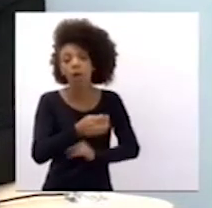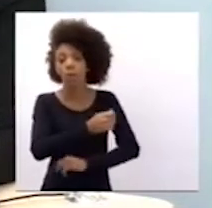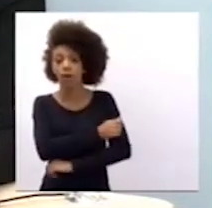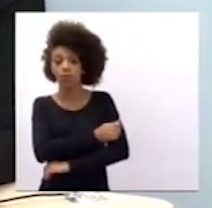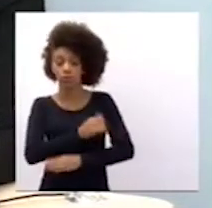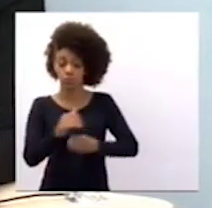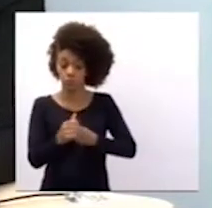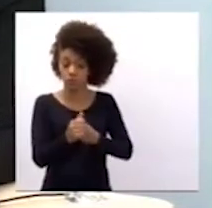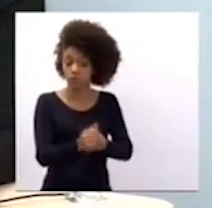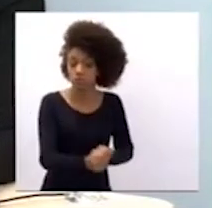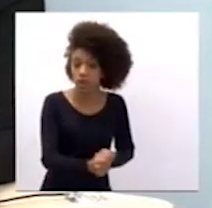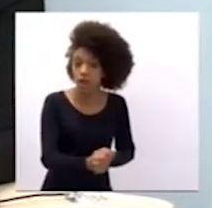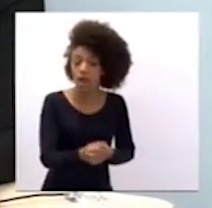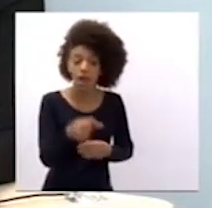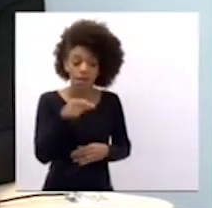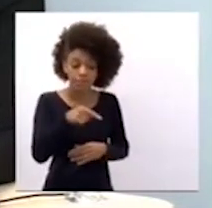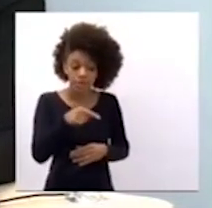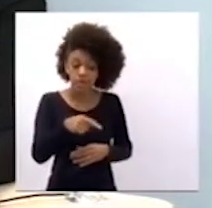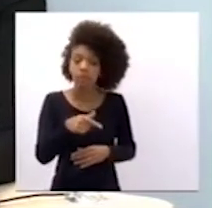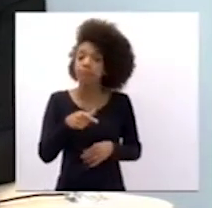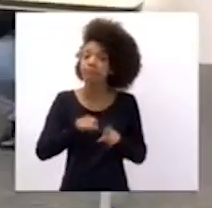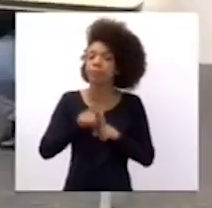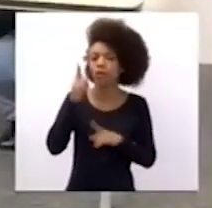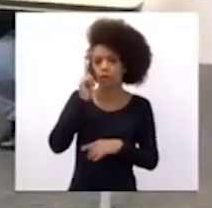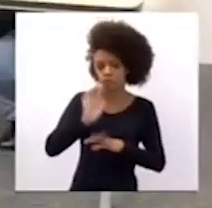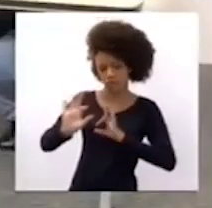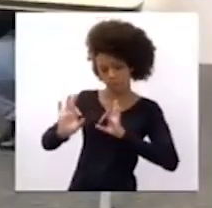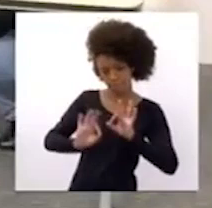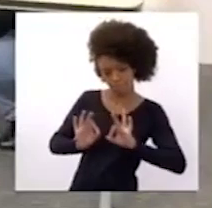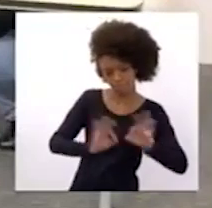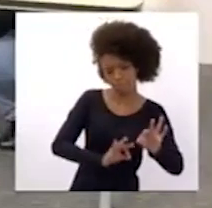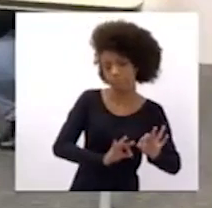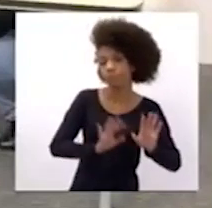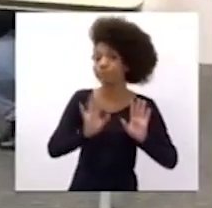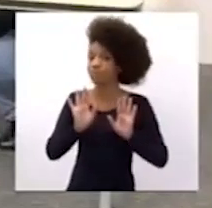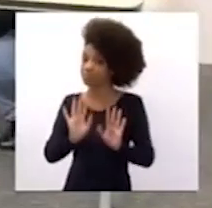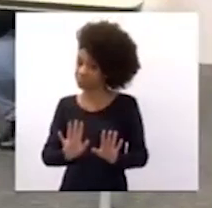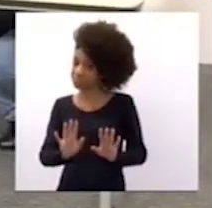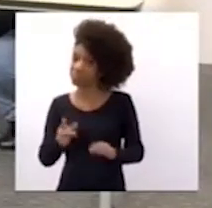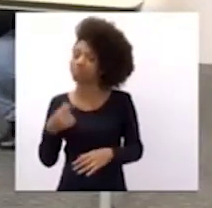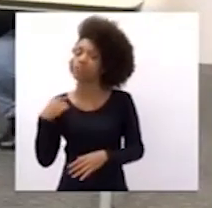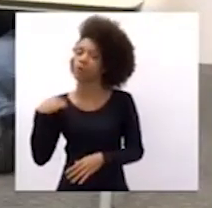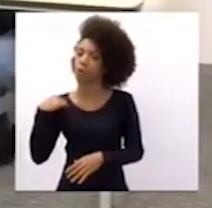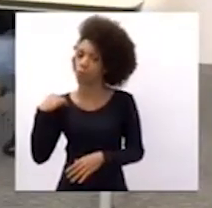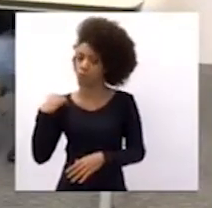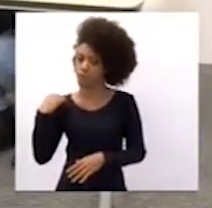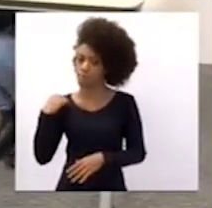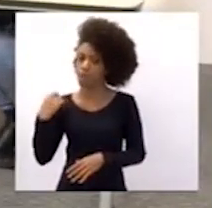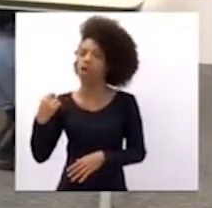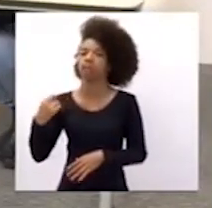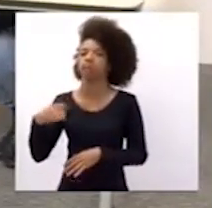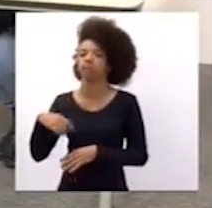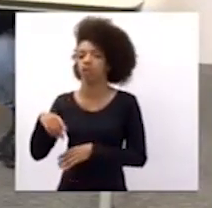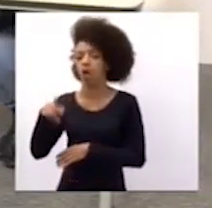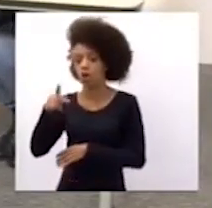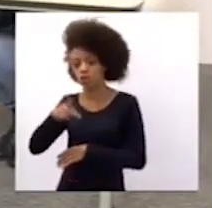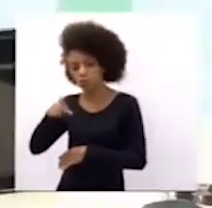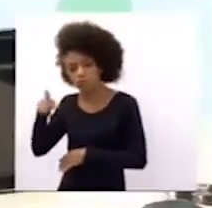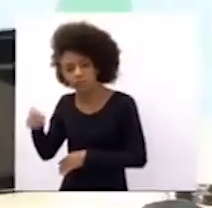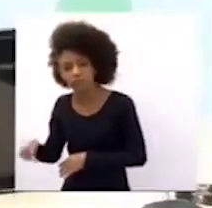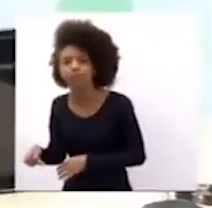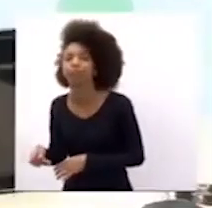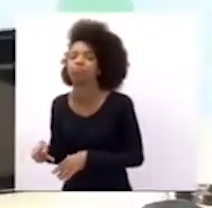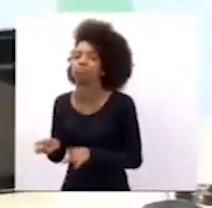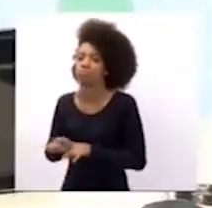esse ambiente lá na casa dele? O papel do professor aqui é fundamental, né? Não existe o